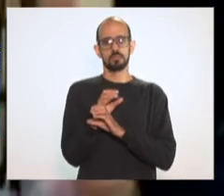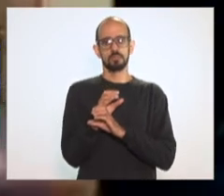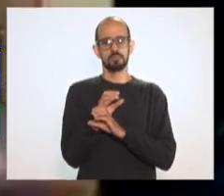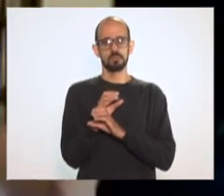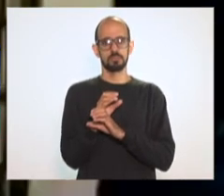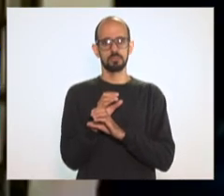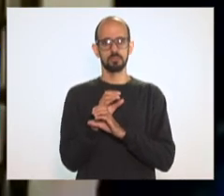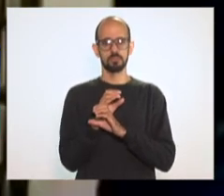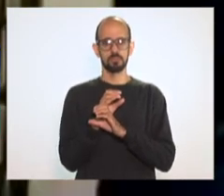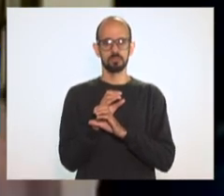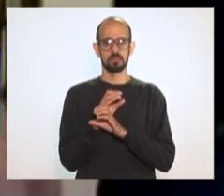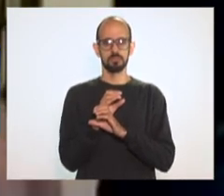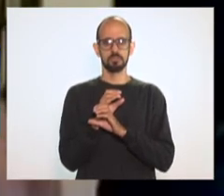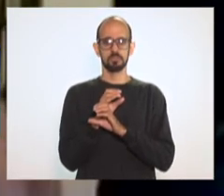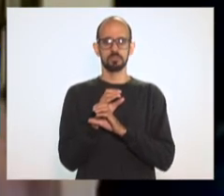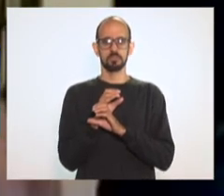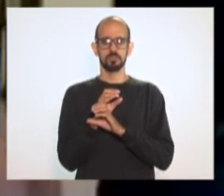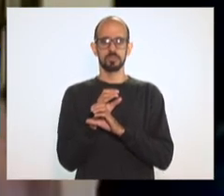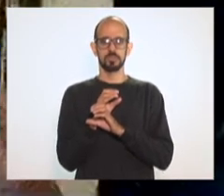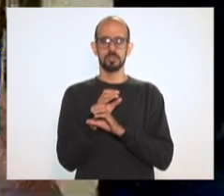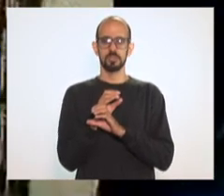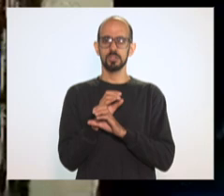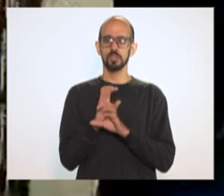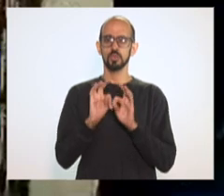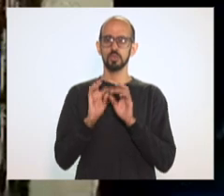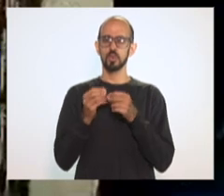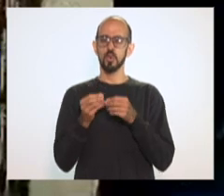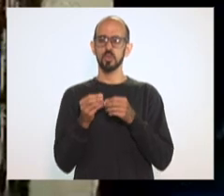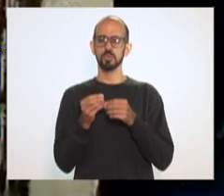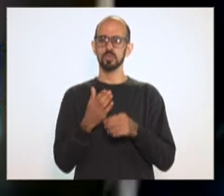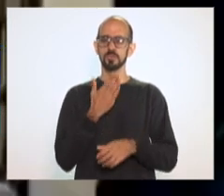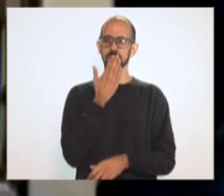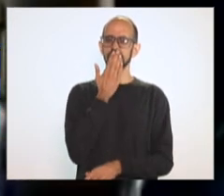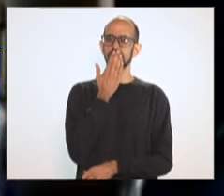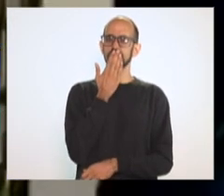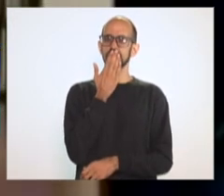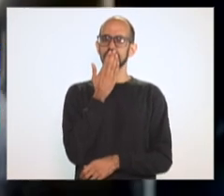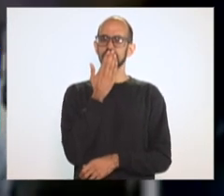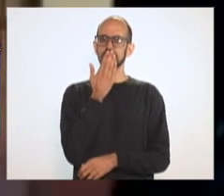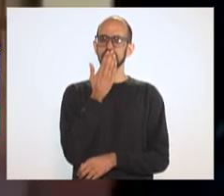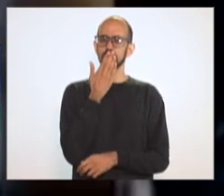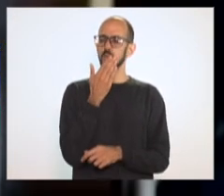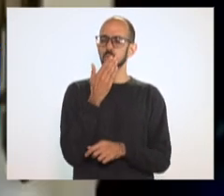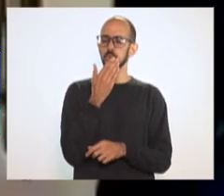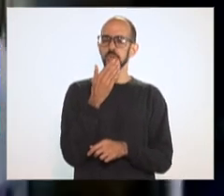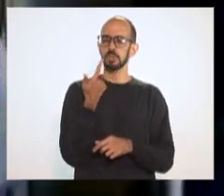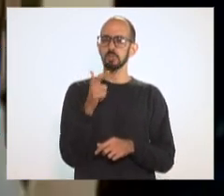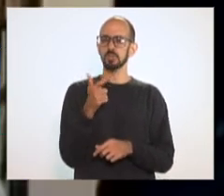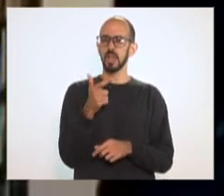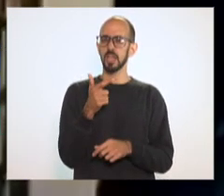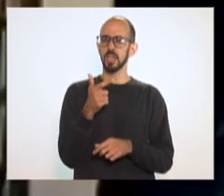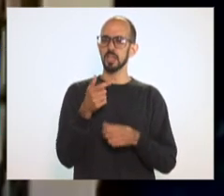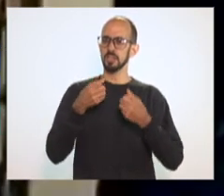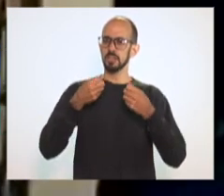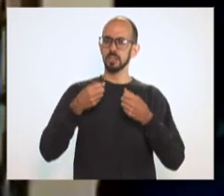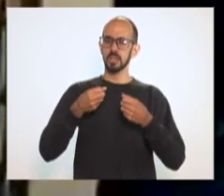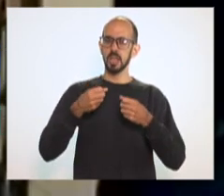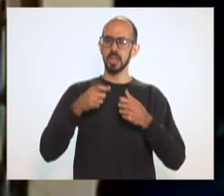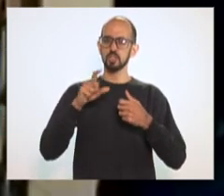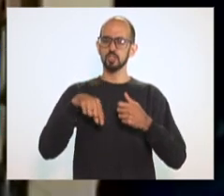e uma mudez exatamente daqueles quisessem cargos importantes